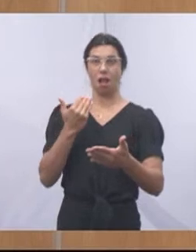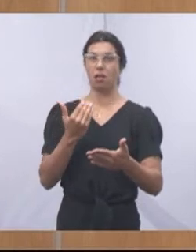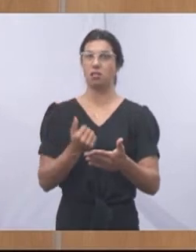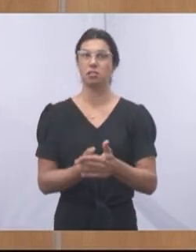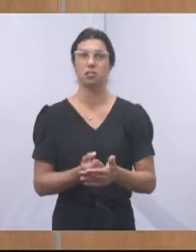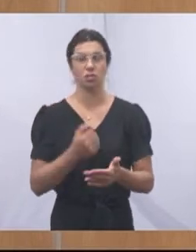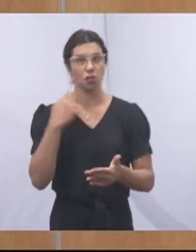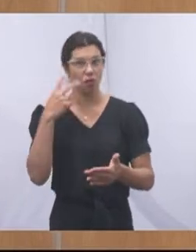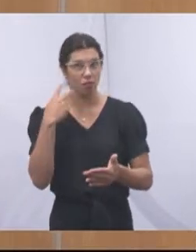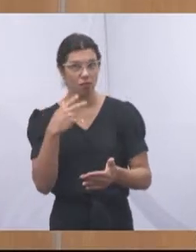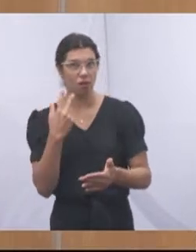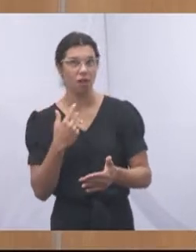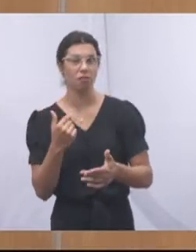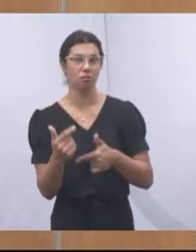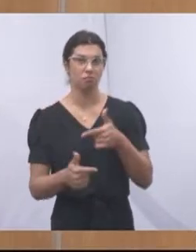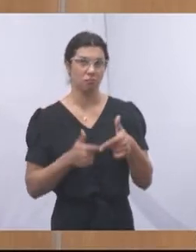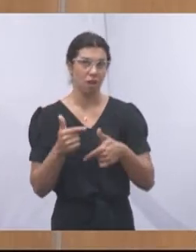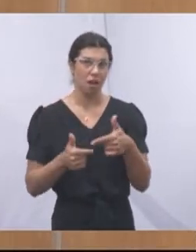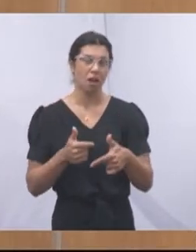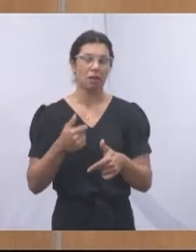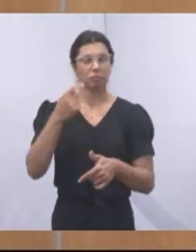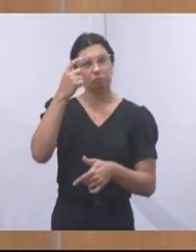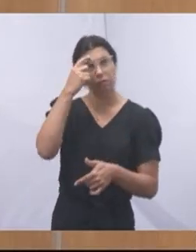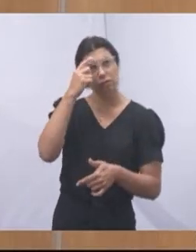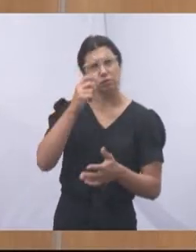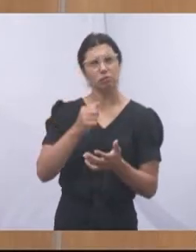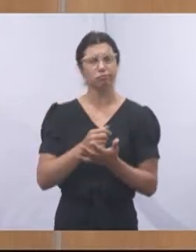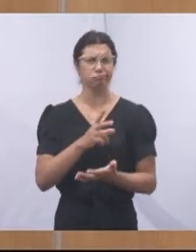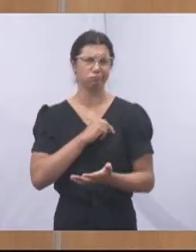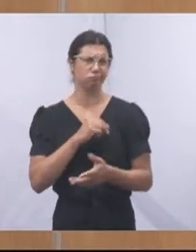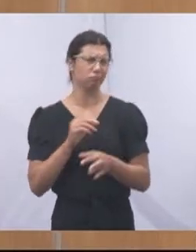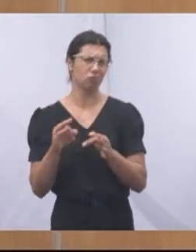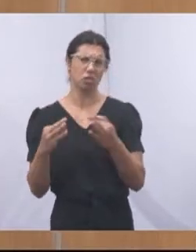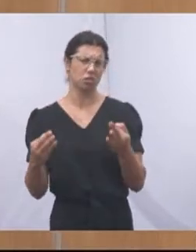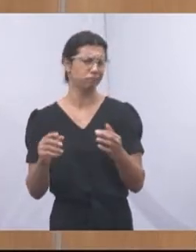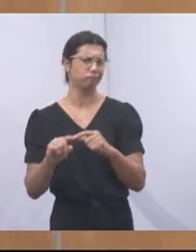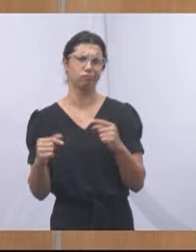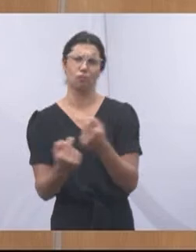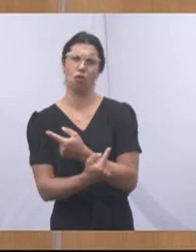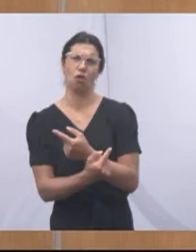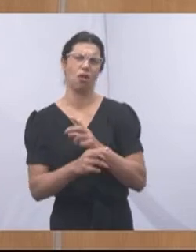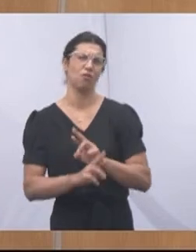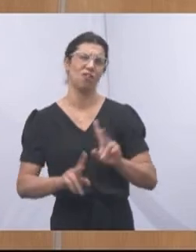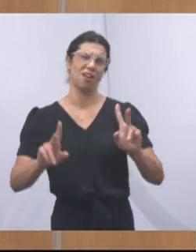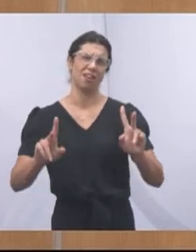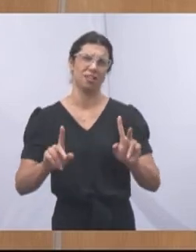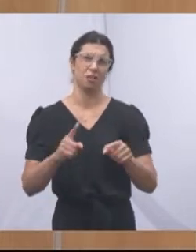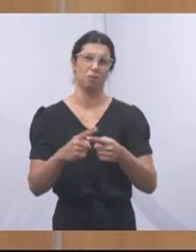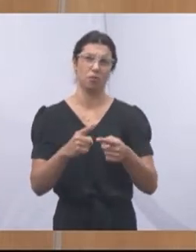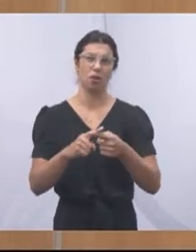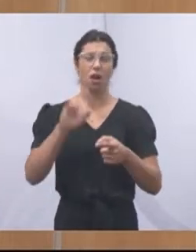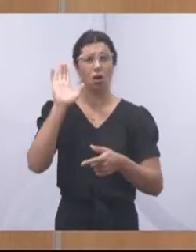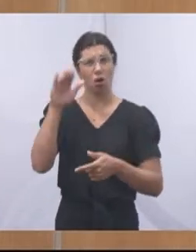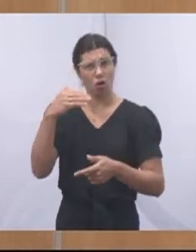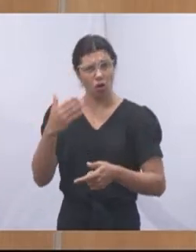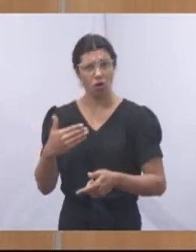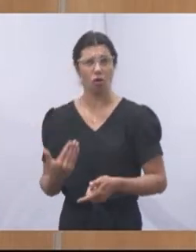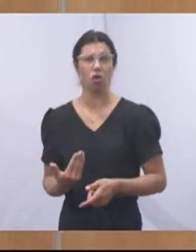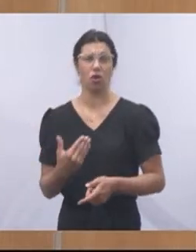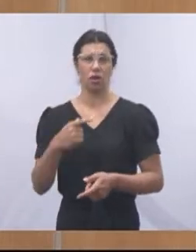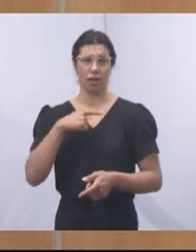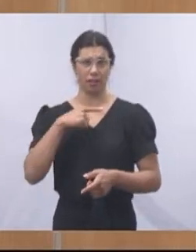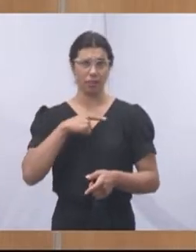vereador, às vezes a gente pensa assim que é uma coisa muito simples. Ao contrário, é muito honroso o vereador